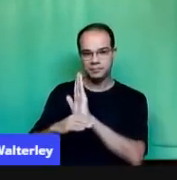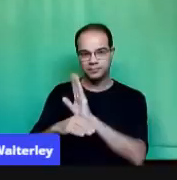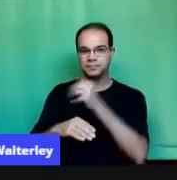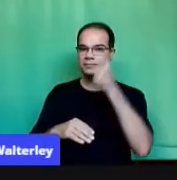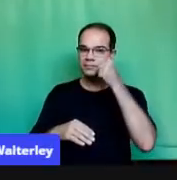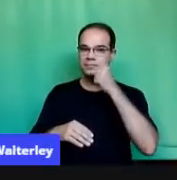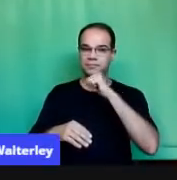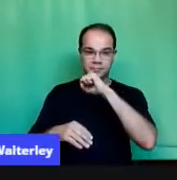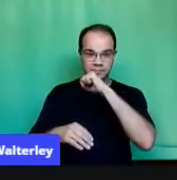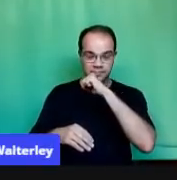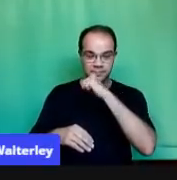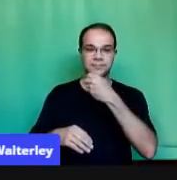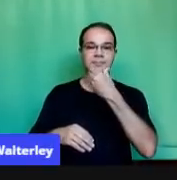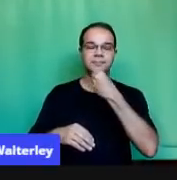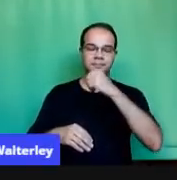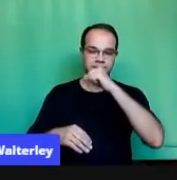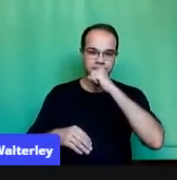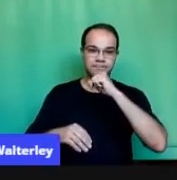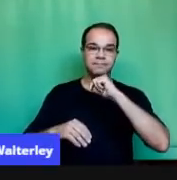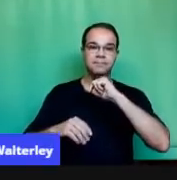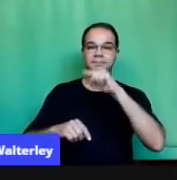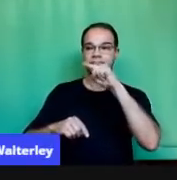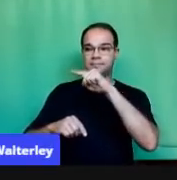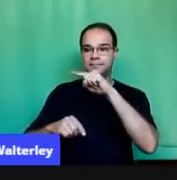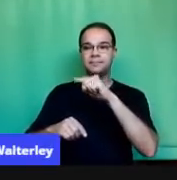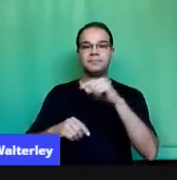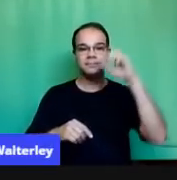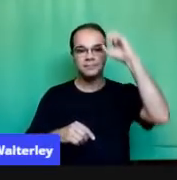imaginação. O objetivo desse campo